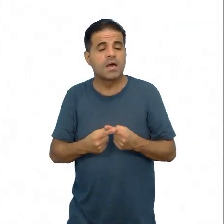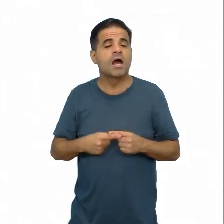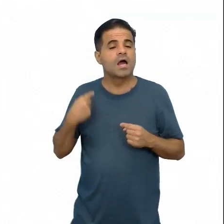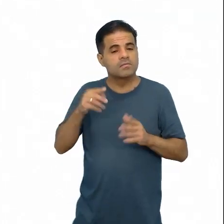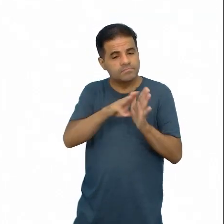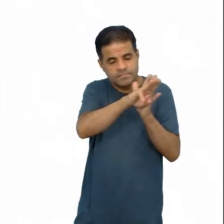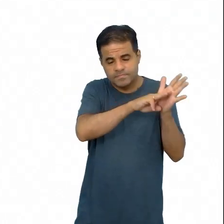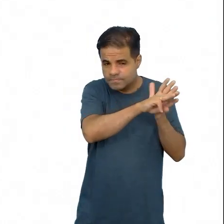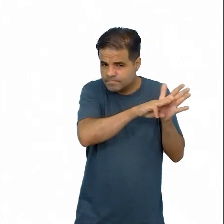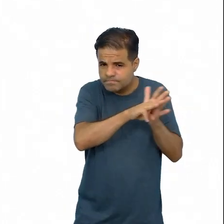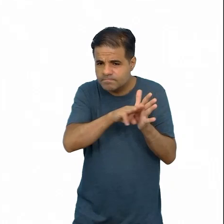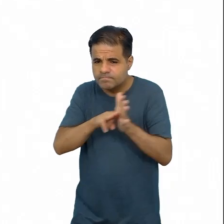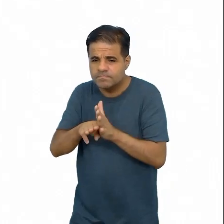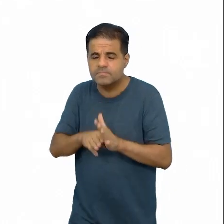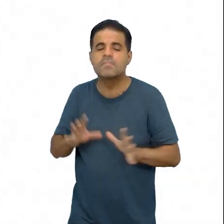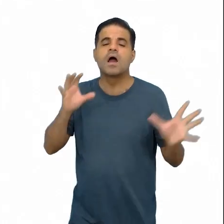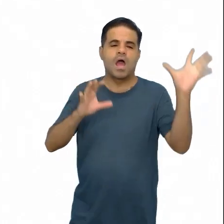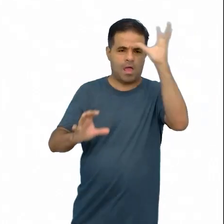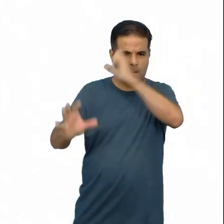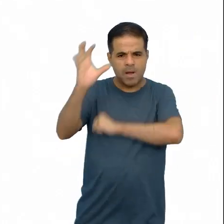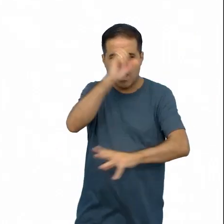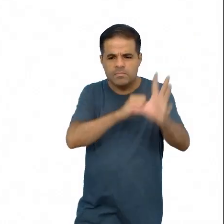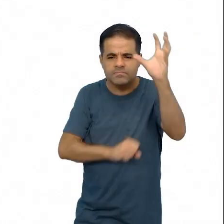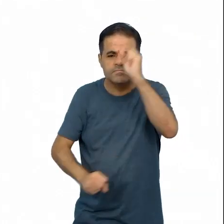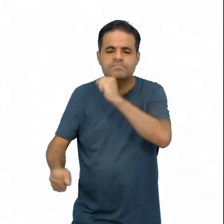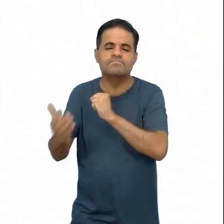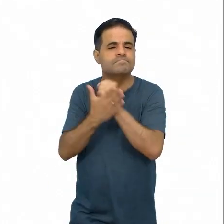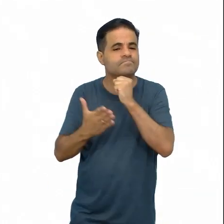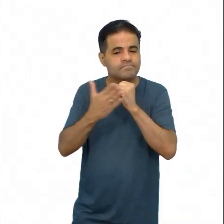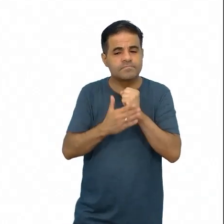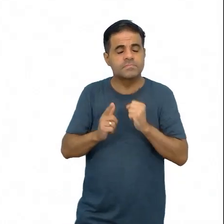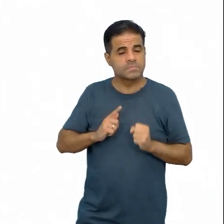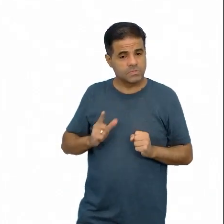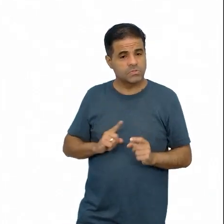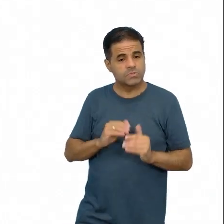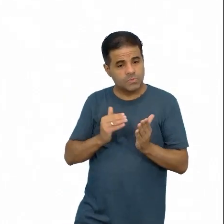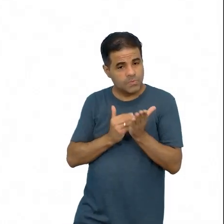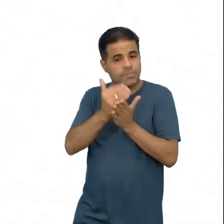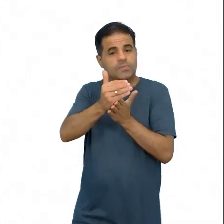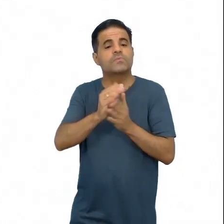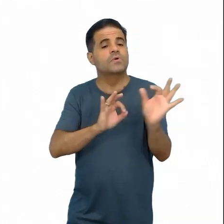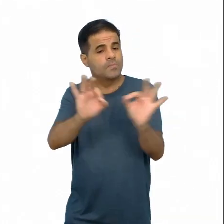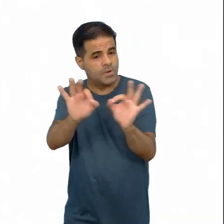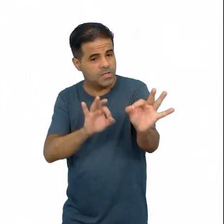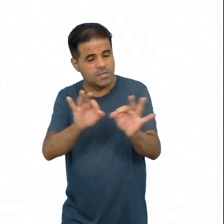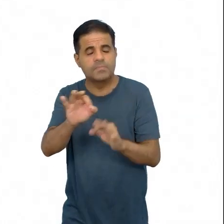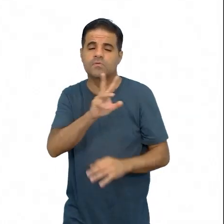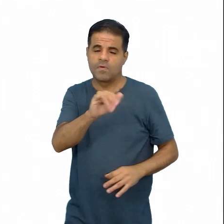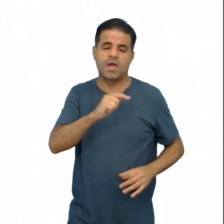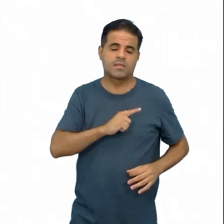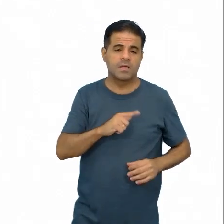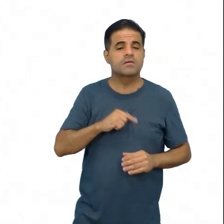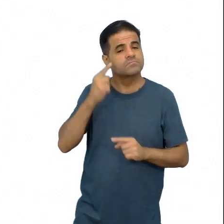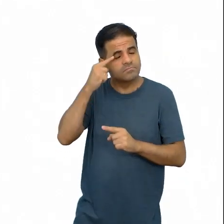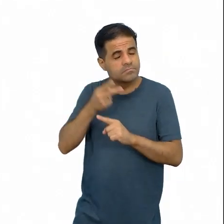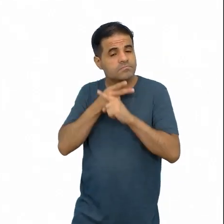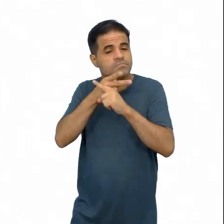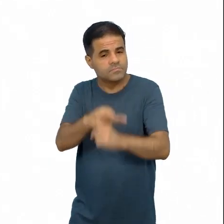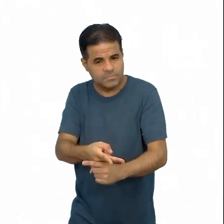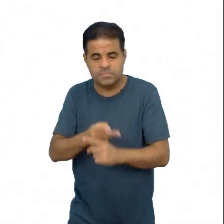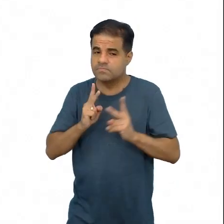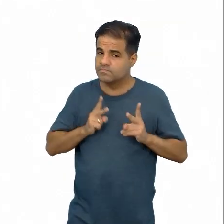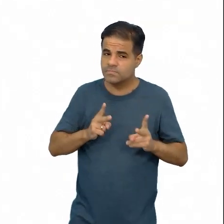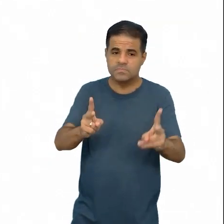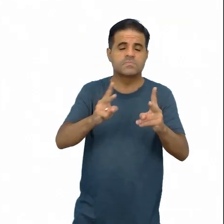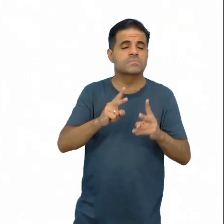nossa metodologia de aprendizagem baseada em projetos. Então, nós vamos ter a nossa introdução, nosso planejamento, né? Que vai buscar o quê? Sempre que